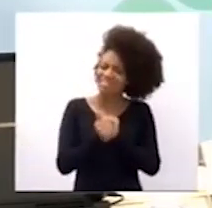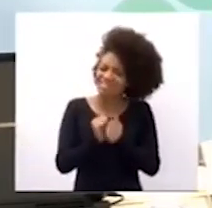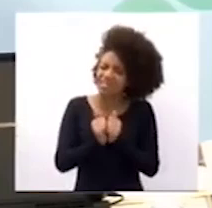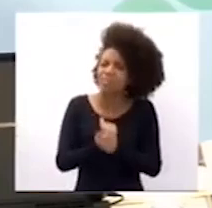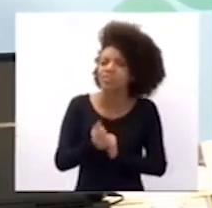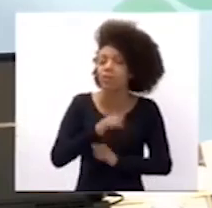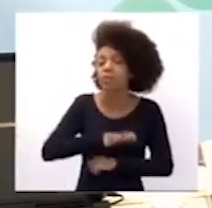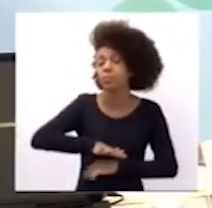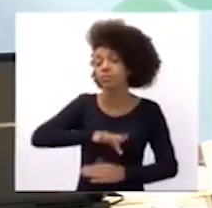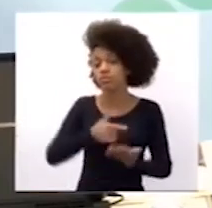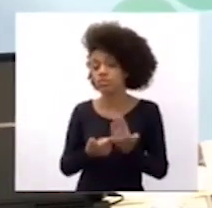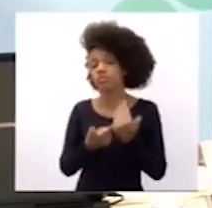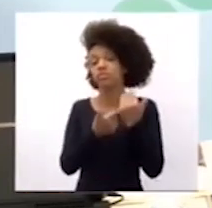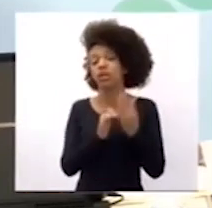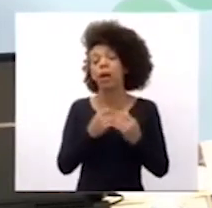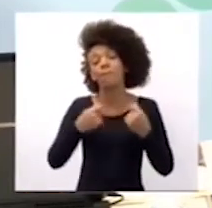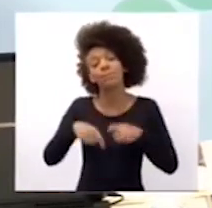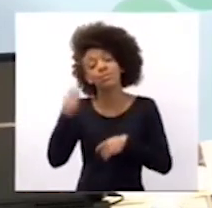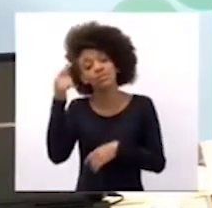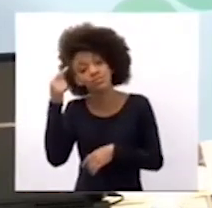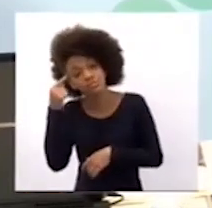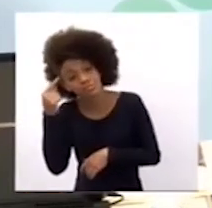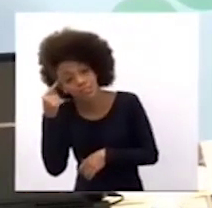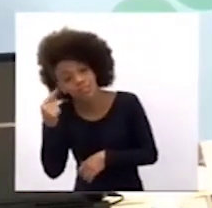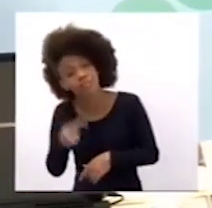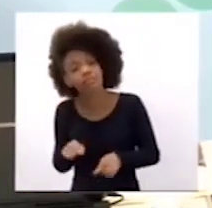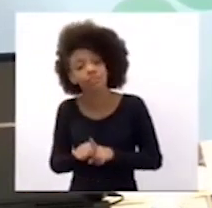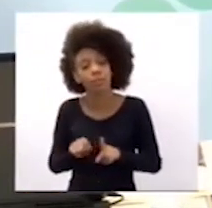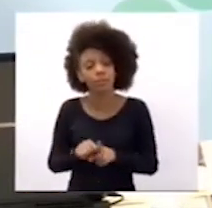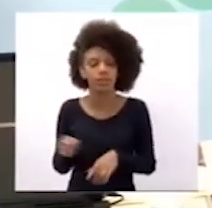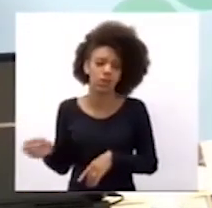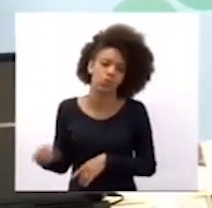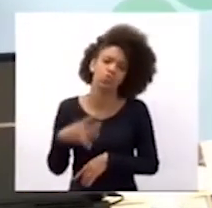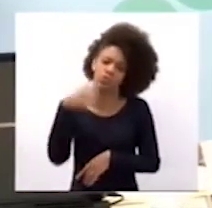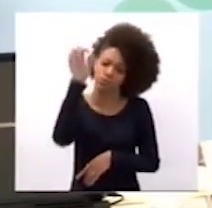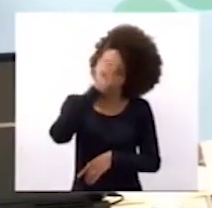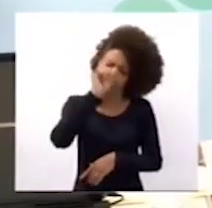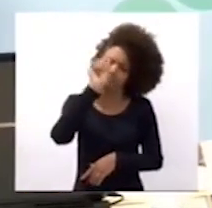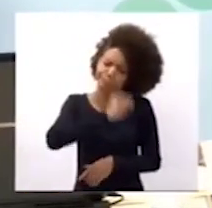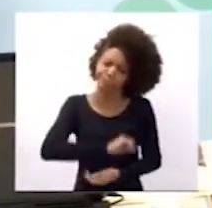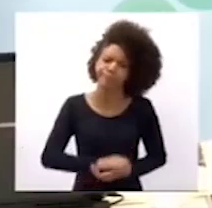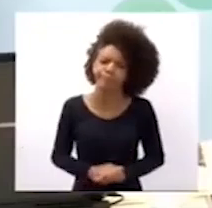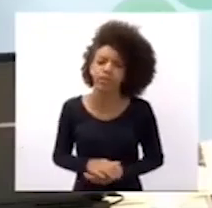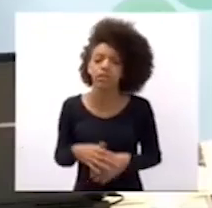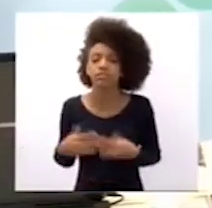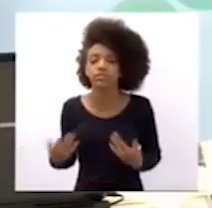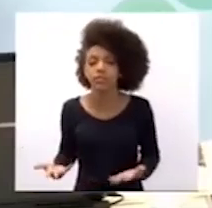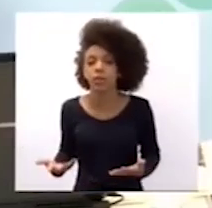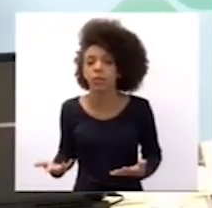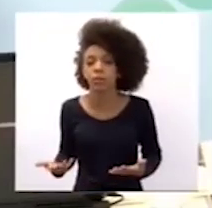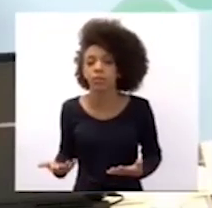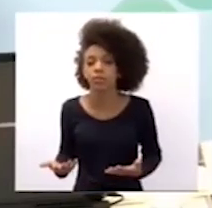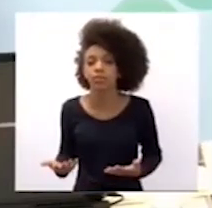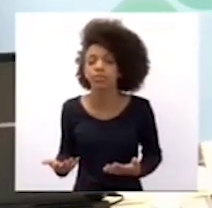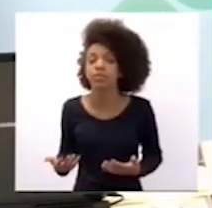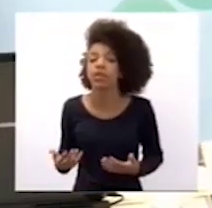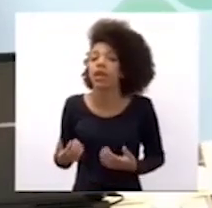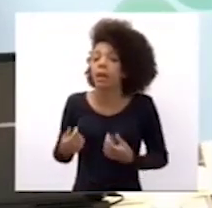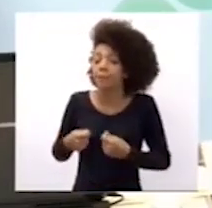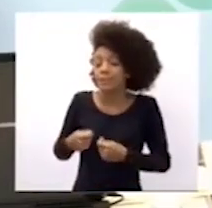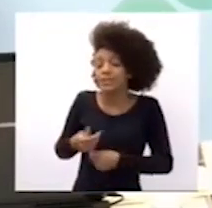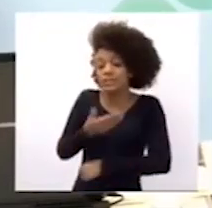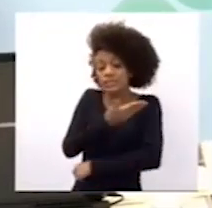ambiente virtual e a gente tem que entender que é um novo aprendizado. Então, eu acho que cabe ser gentil